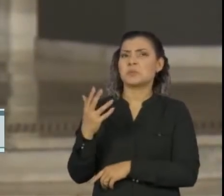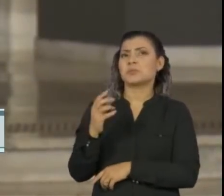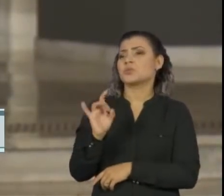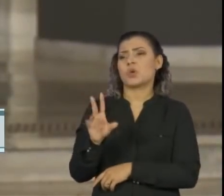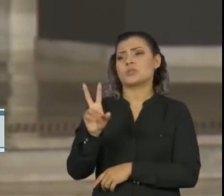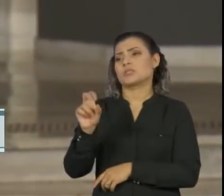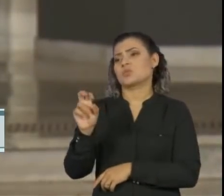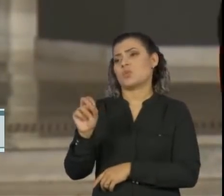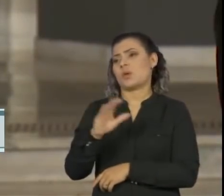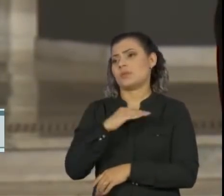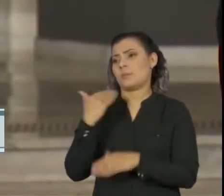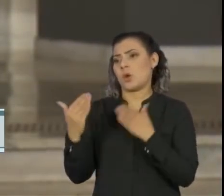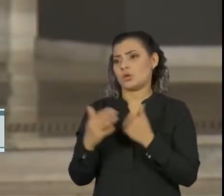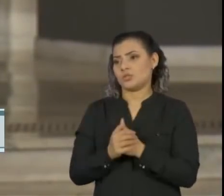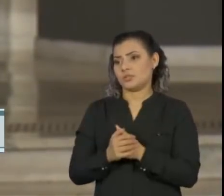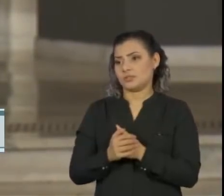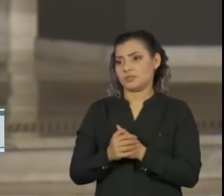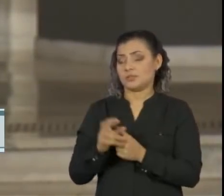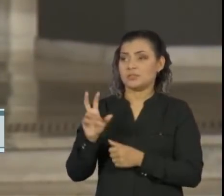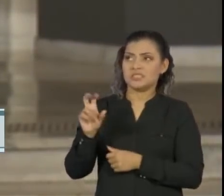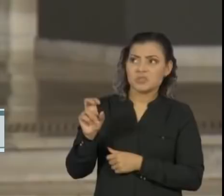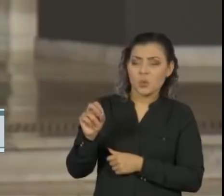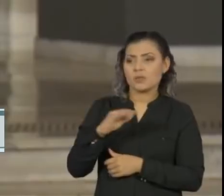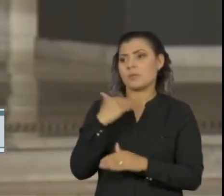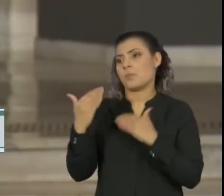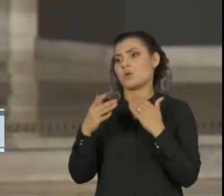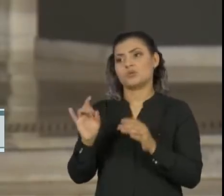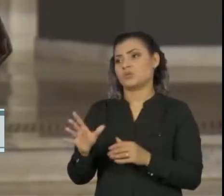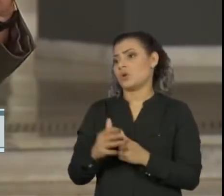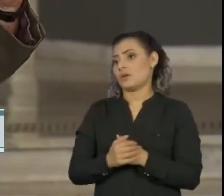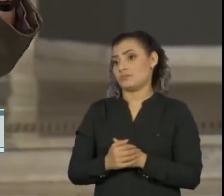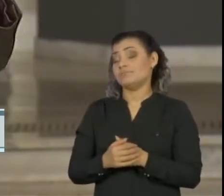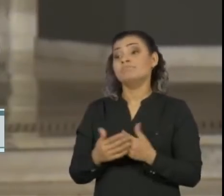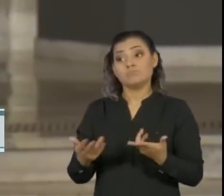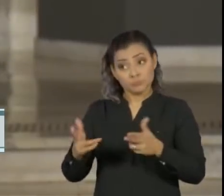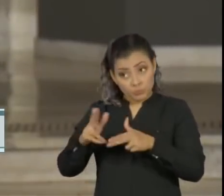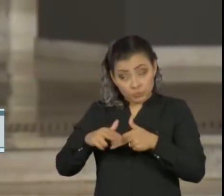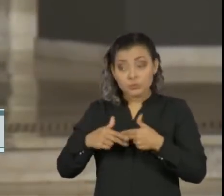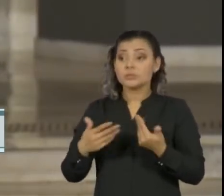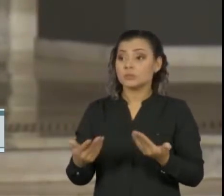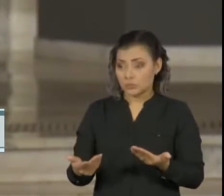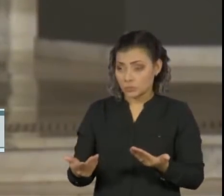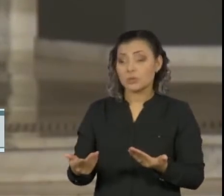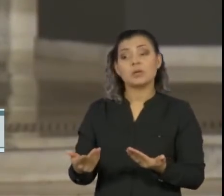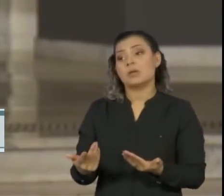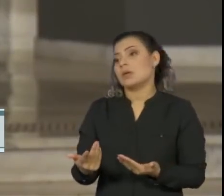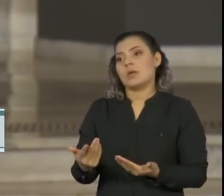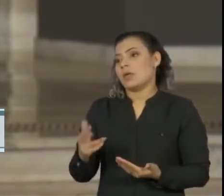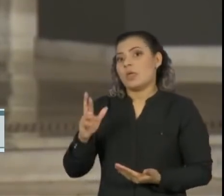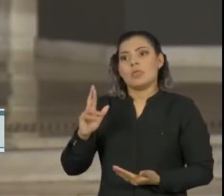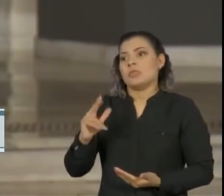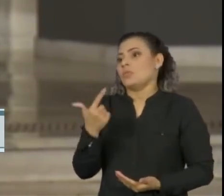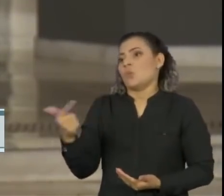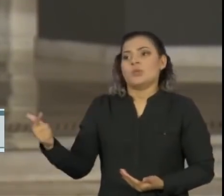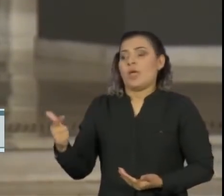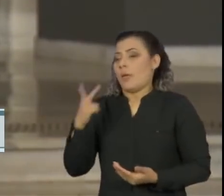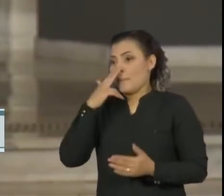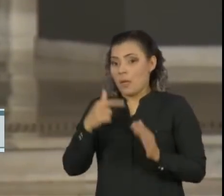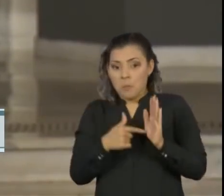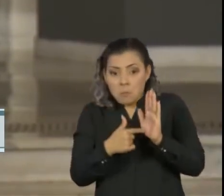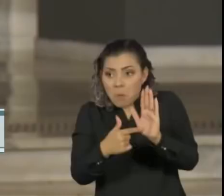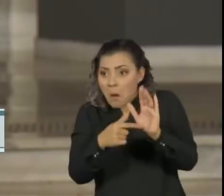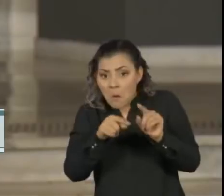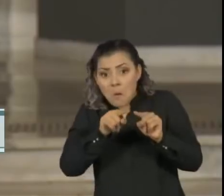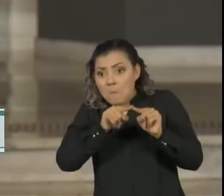somente cerca de 50 óbitos referidos. Então, não existe um apontamento para